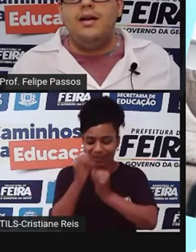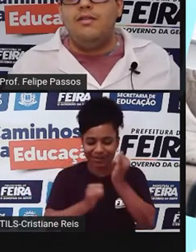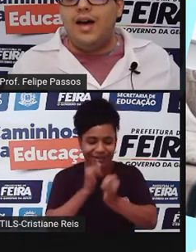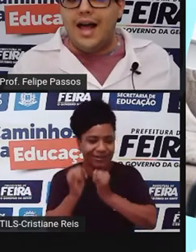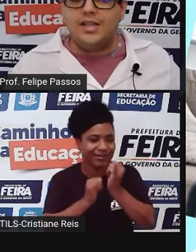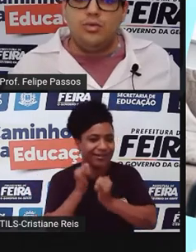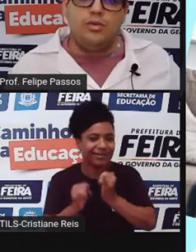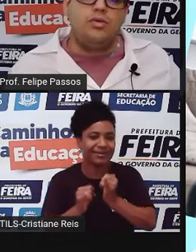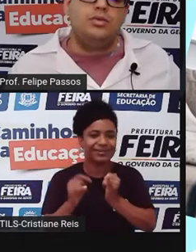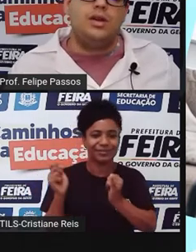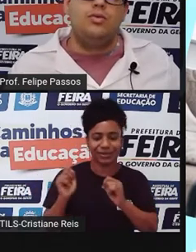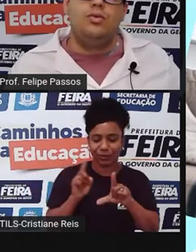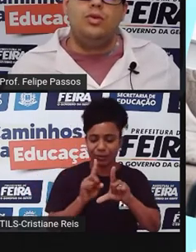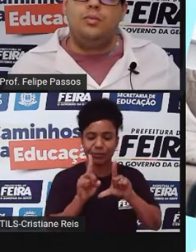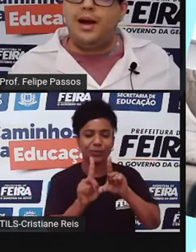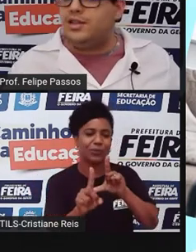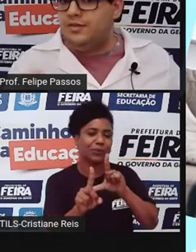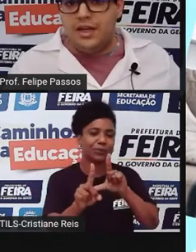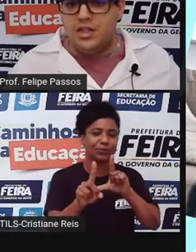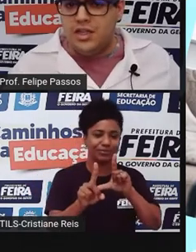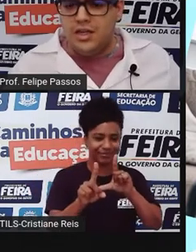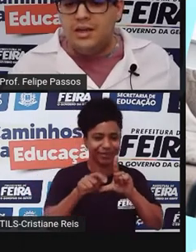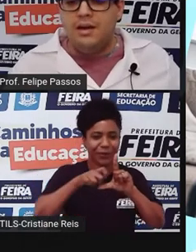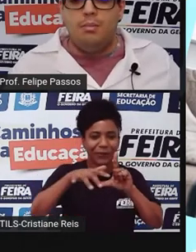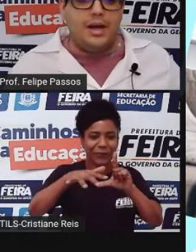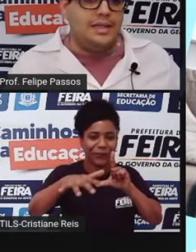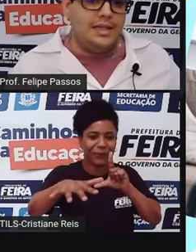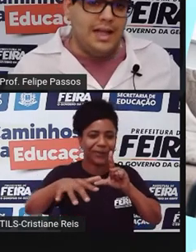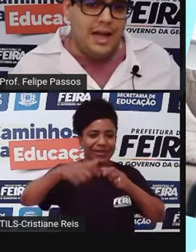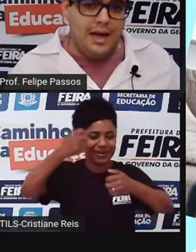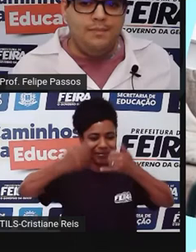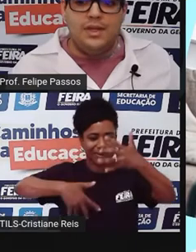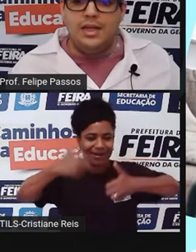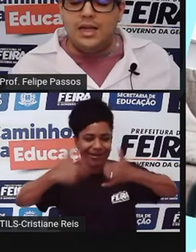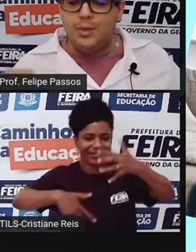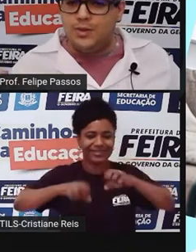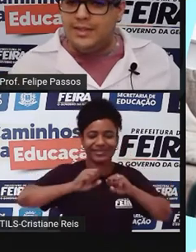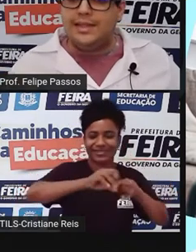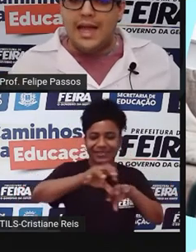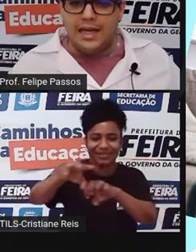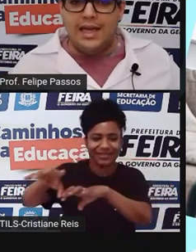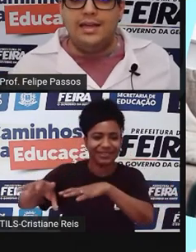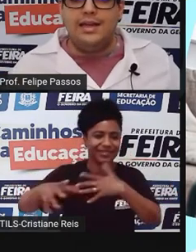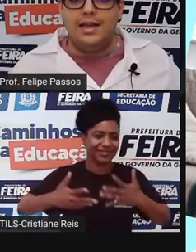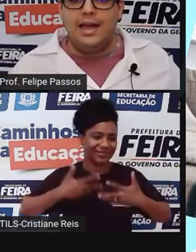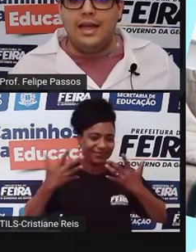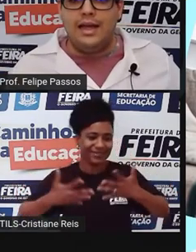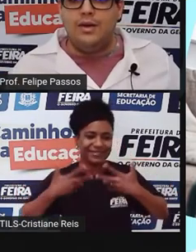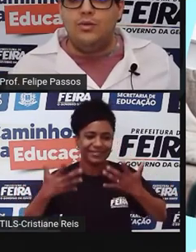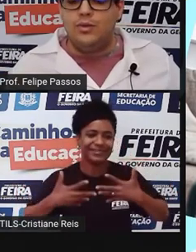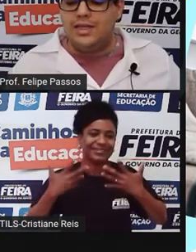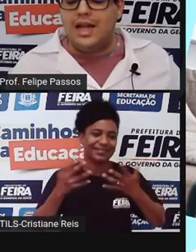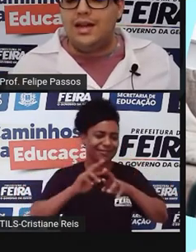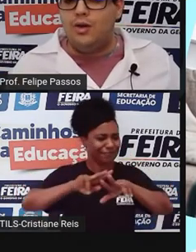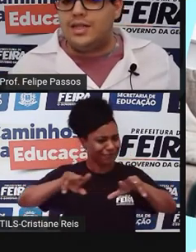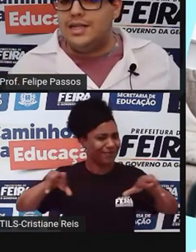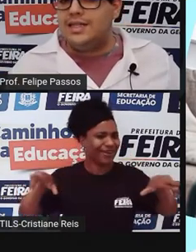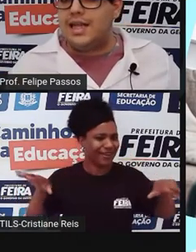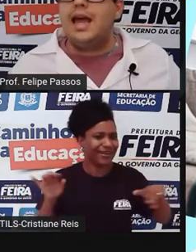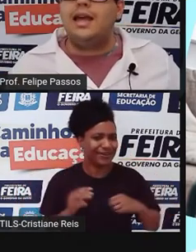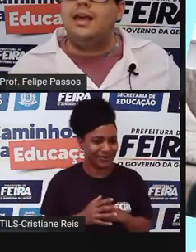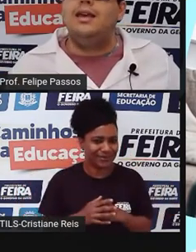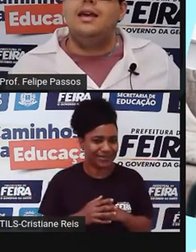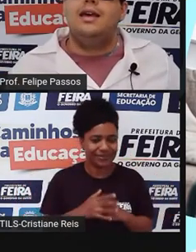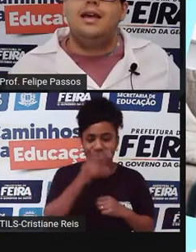para falar sobre um conteúdo, para divertir, para ensinar e as pessoas seguem, os internautas,